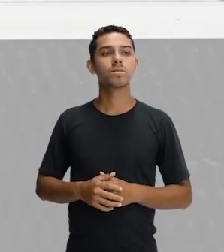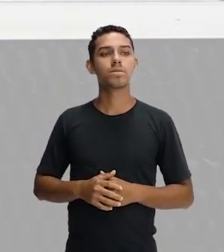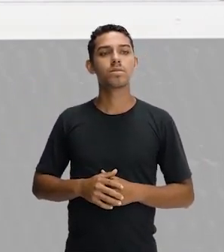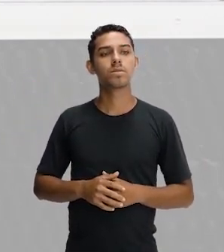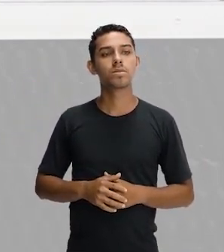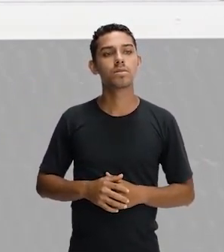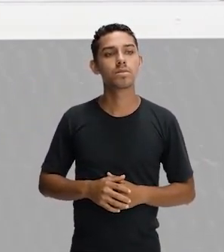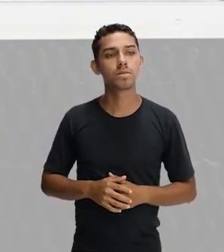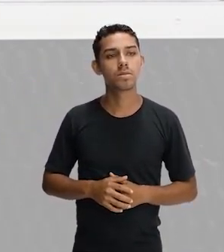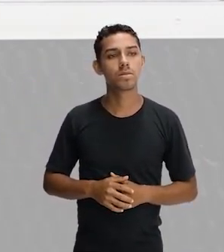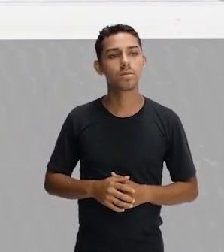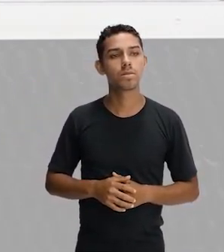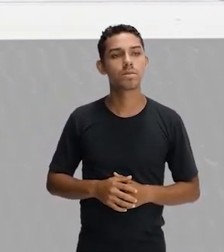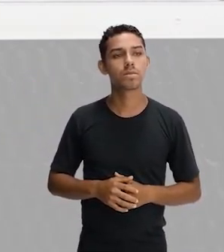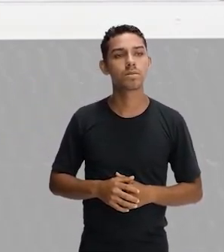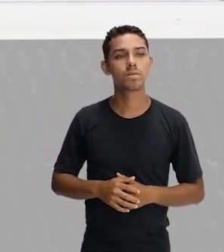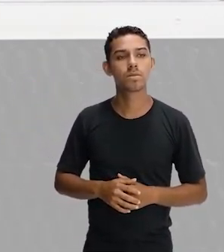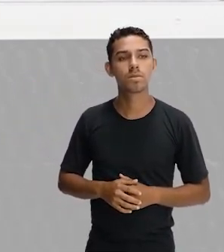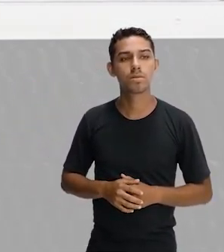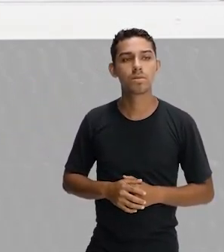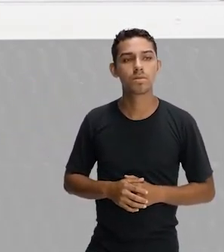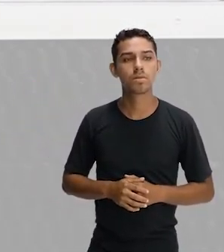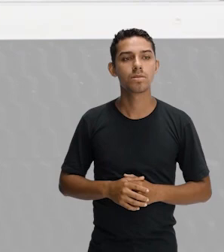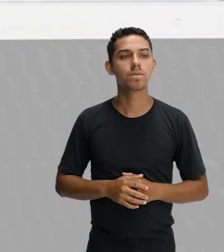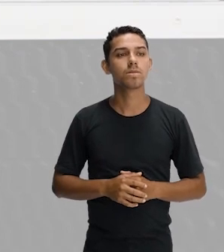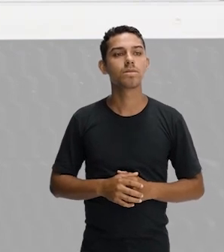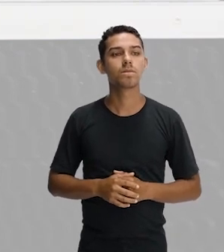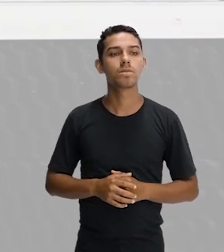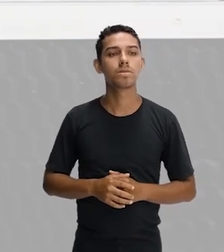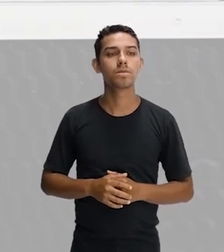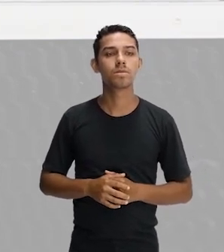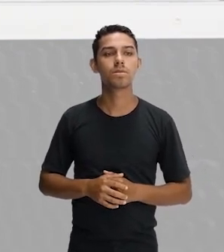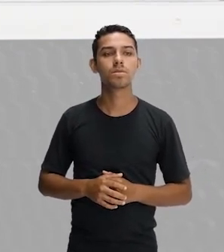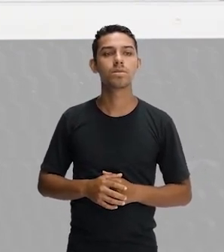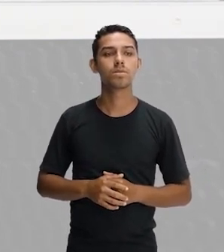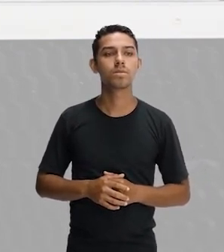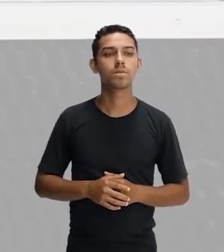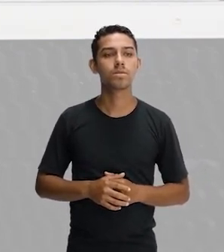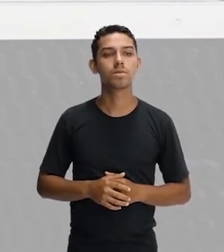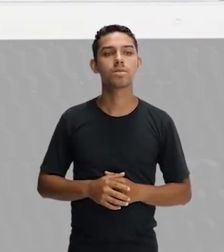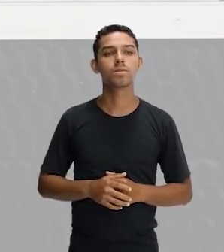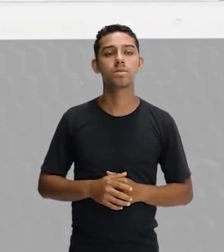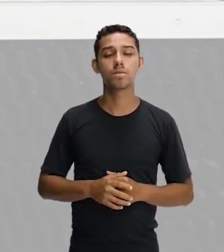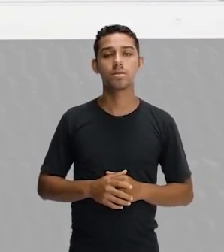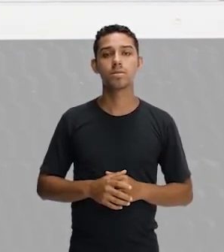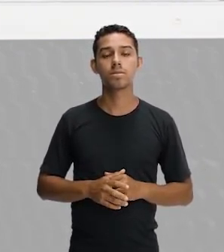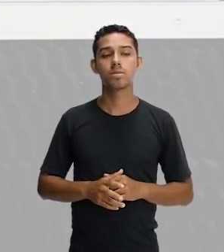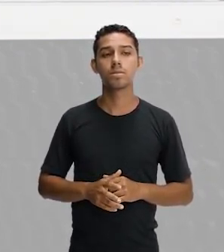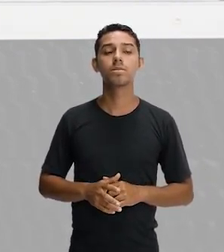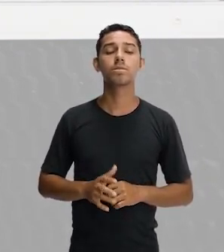velocidade linear é velocidade angular vezes o raio.